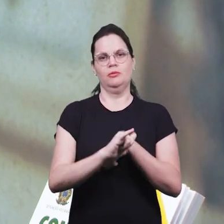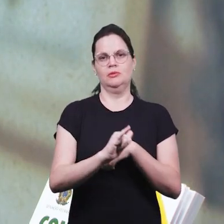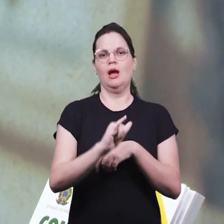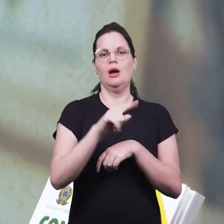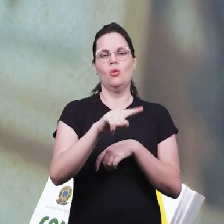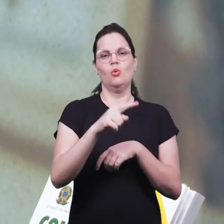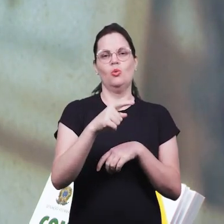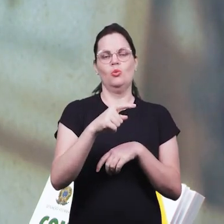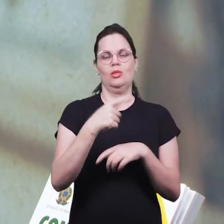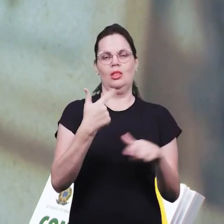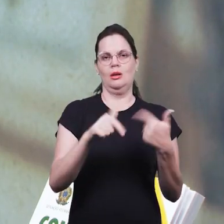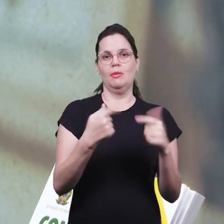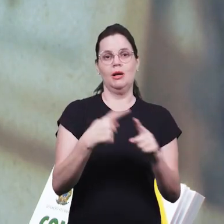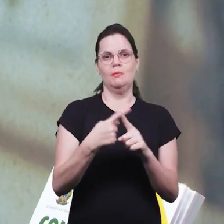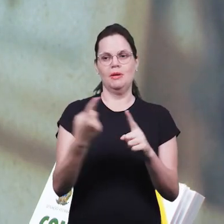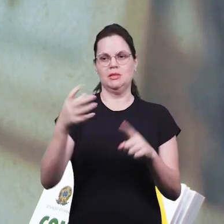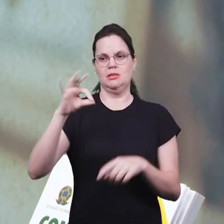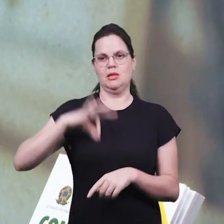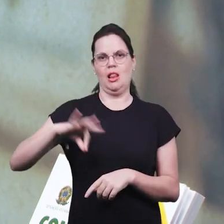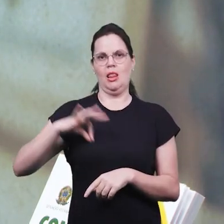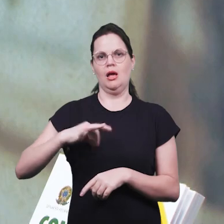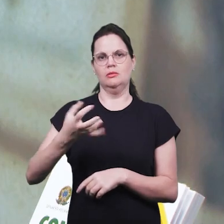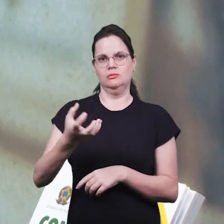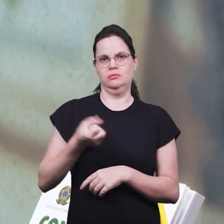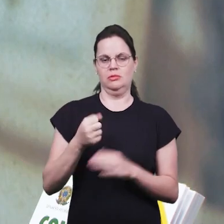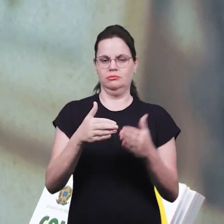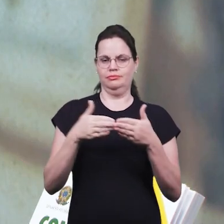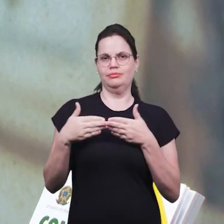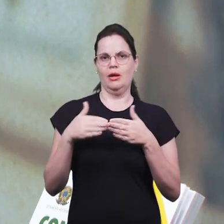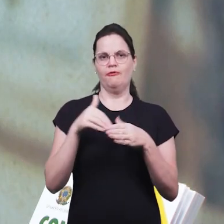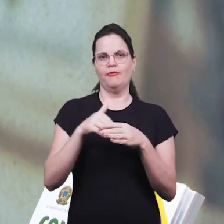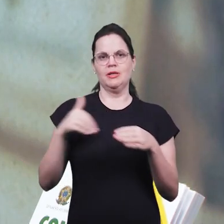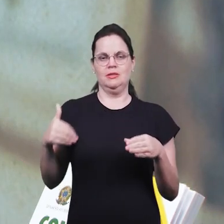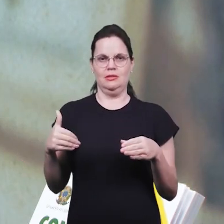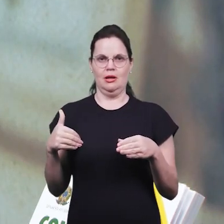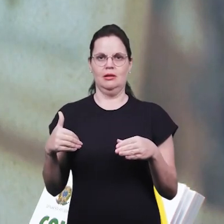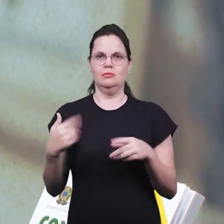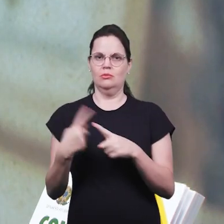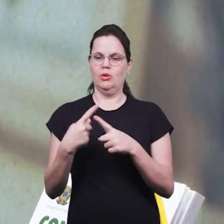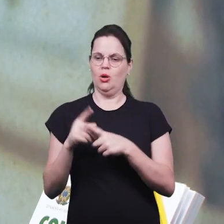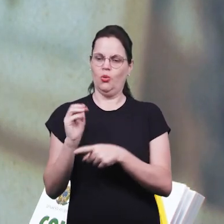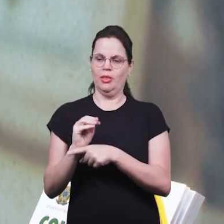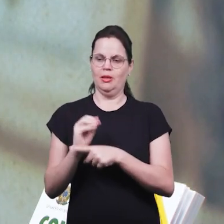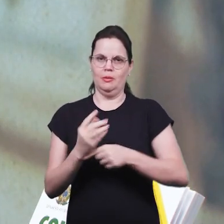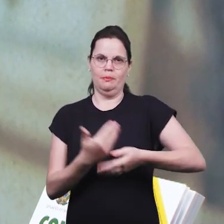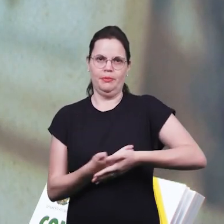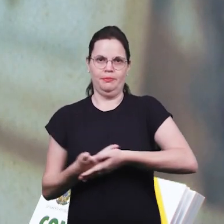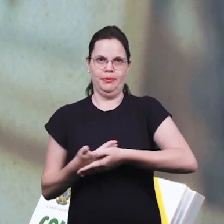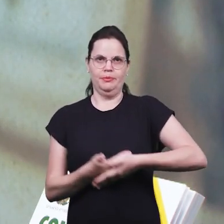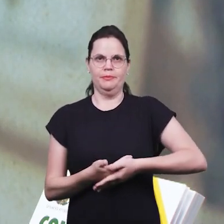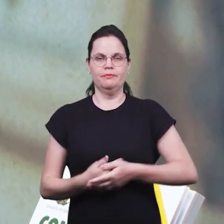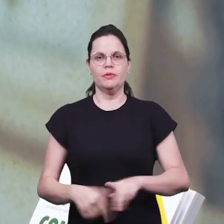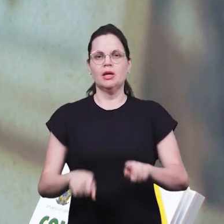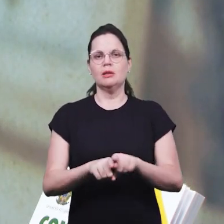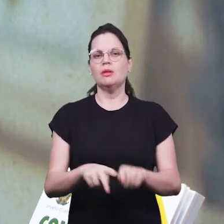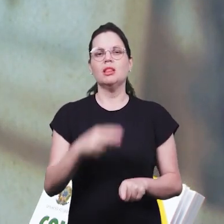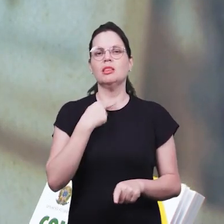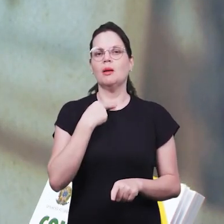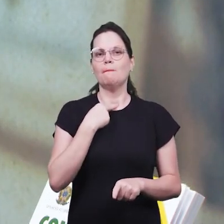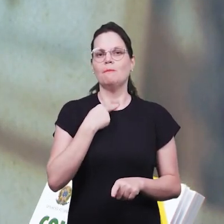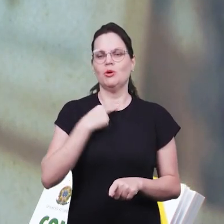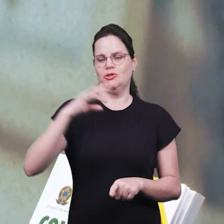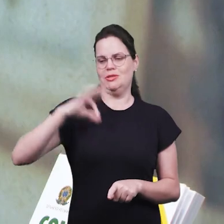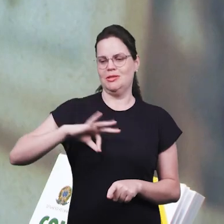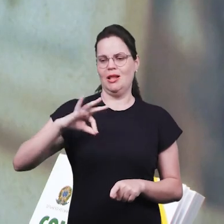estarem gestantes. Elas também têm a proteção de não ter o salário delas discriminado. Como assim? De